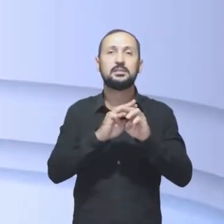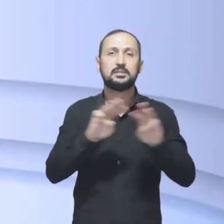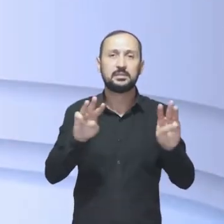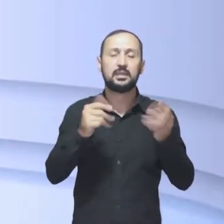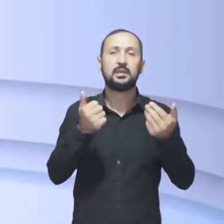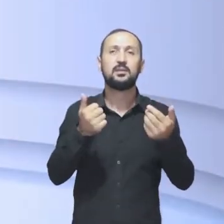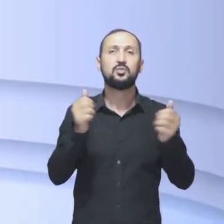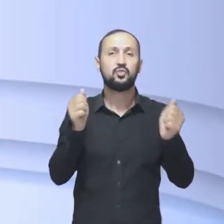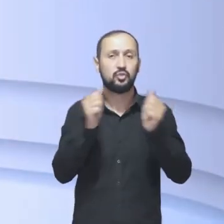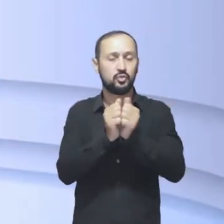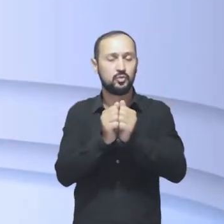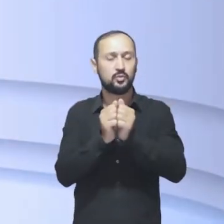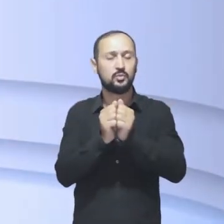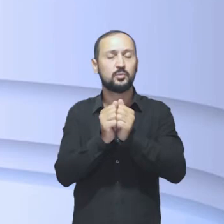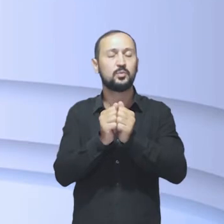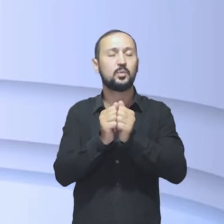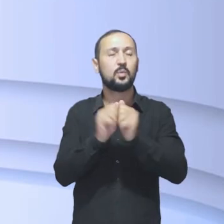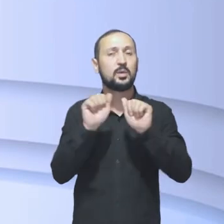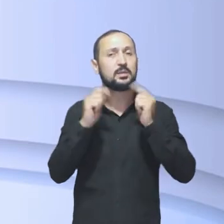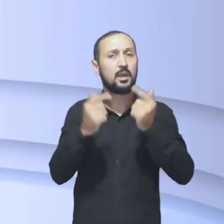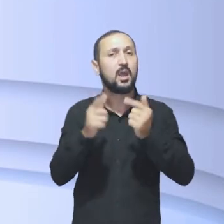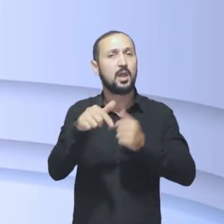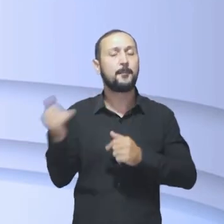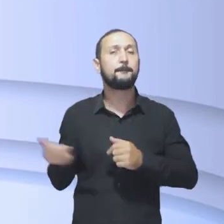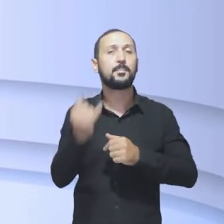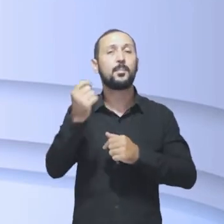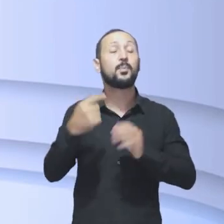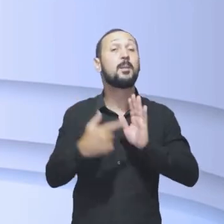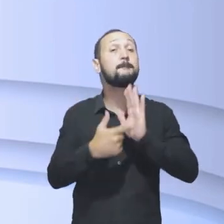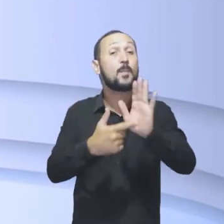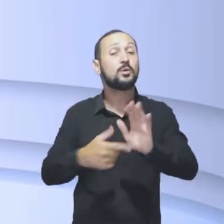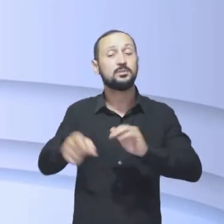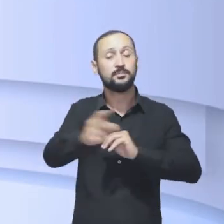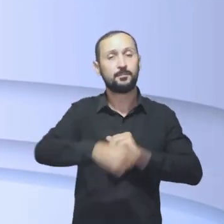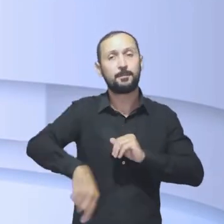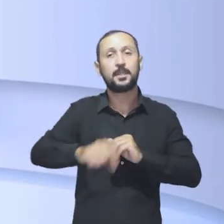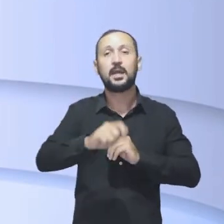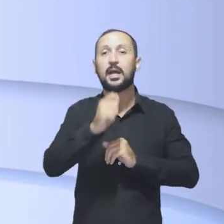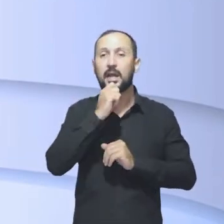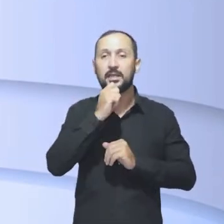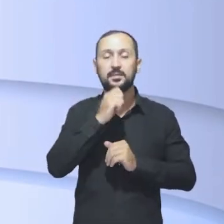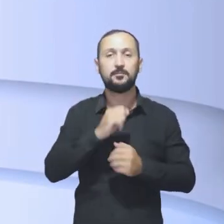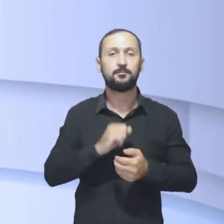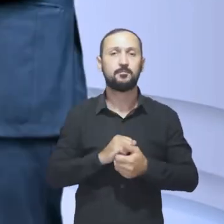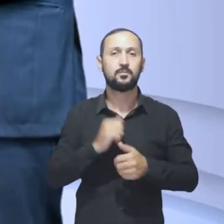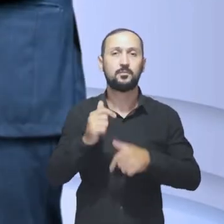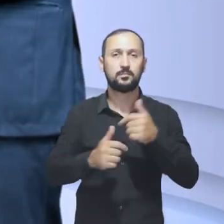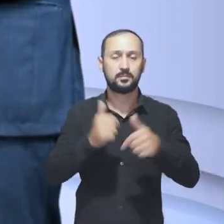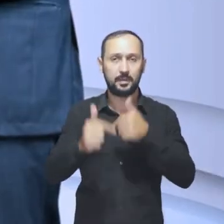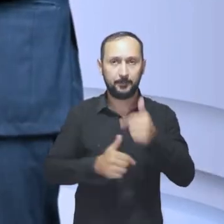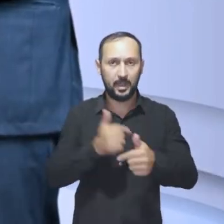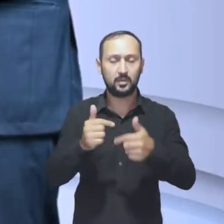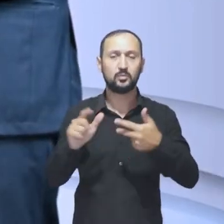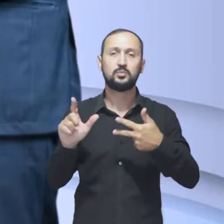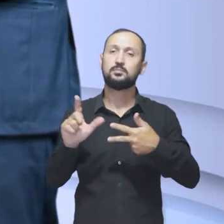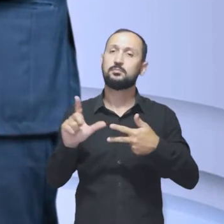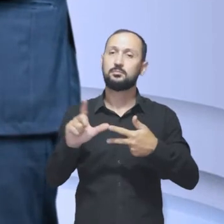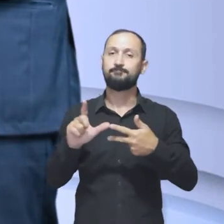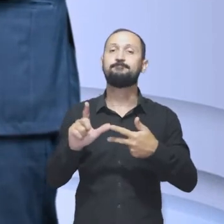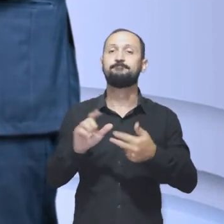dá publicidade ainda maior ao trabalho do Legislativo e cumpre o